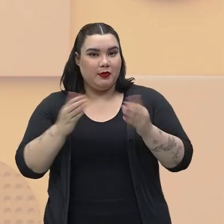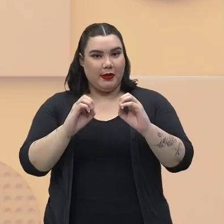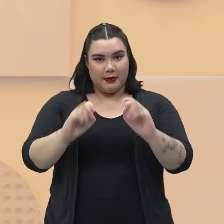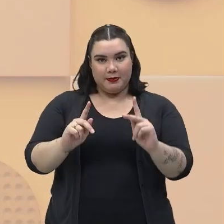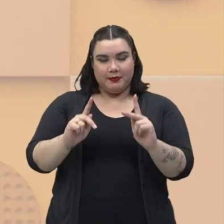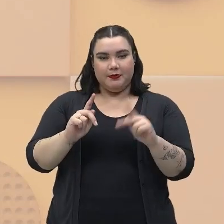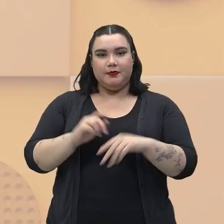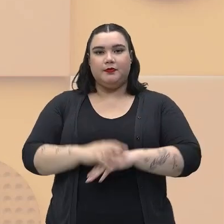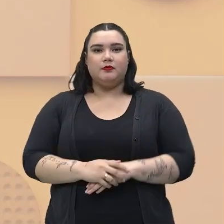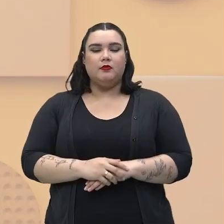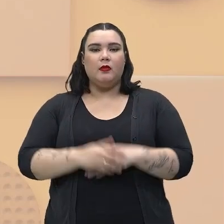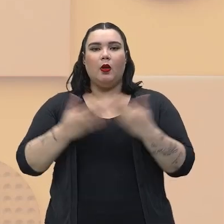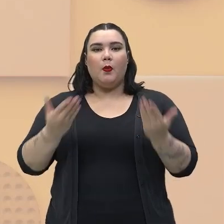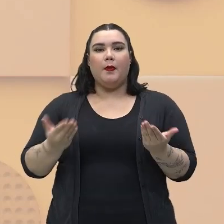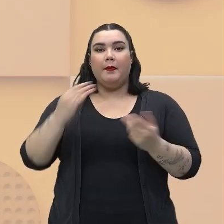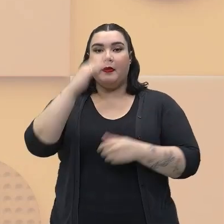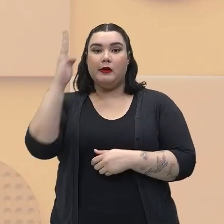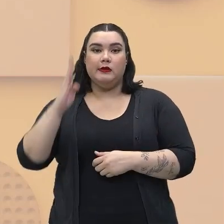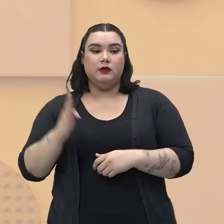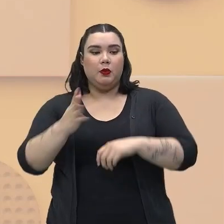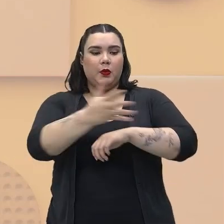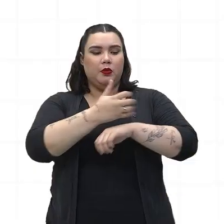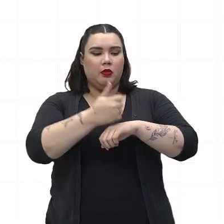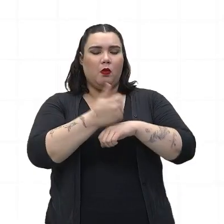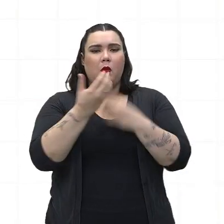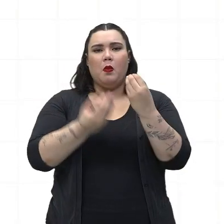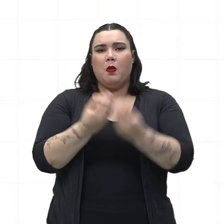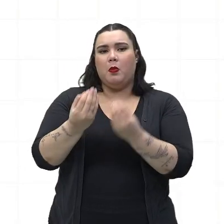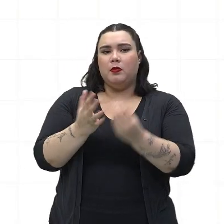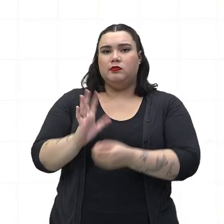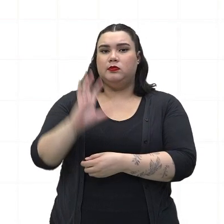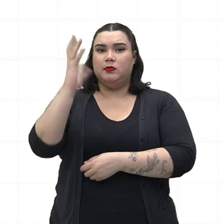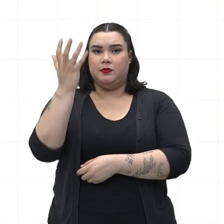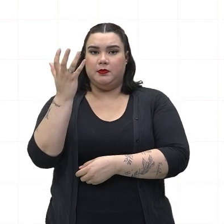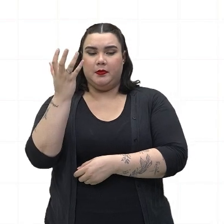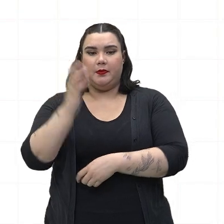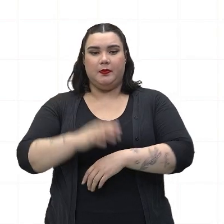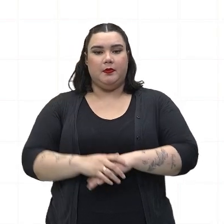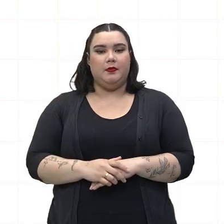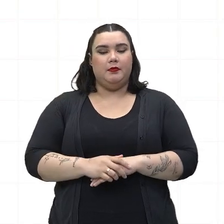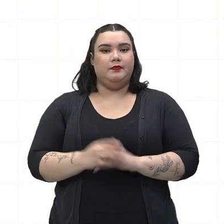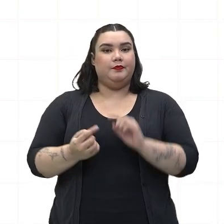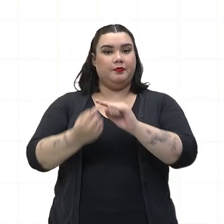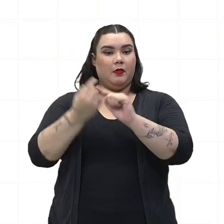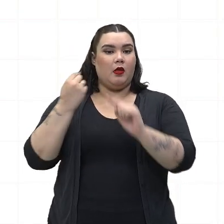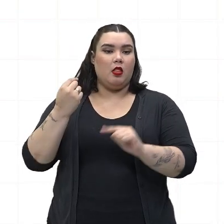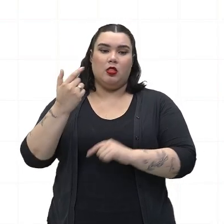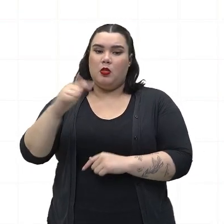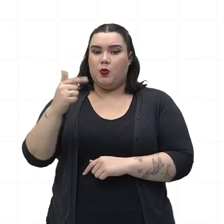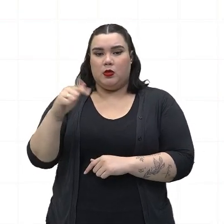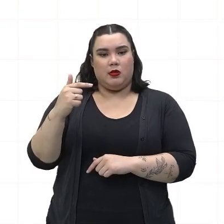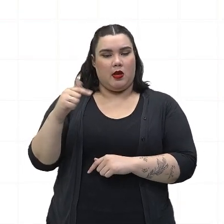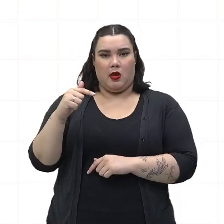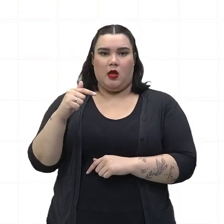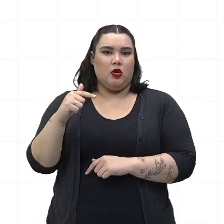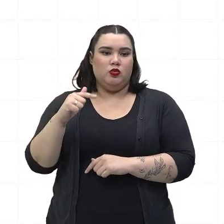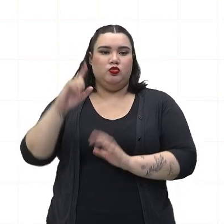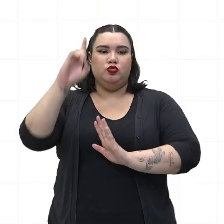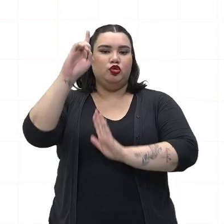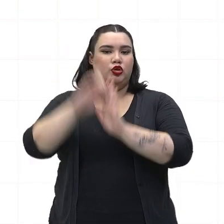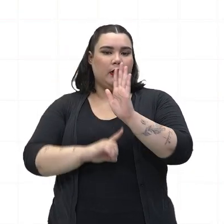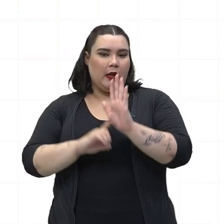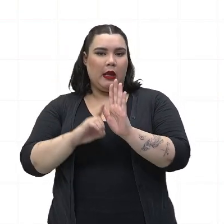Então, Brasil colonial, como isso aconteceu? Vamos verificar? Não houve um direito colonial brasileiro independente do